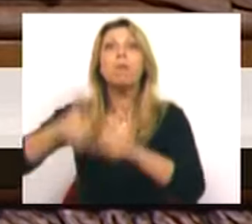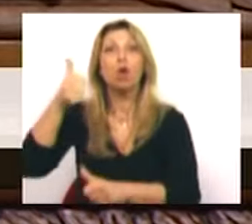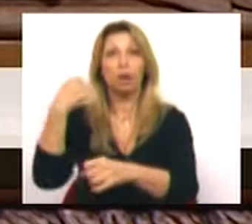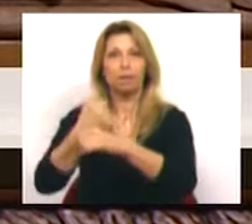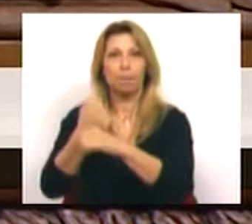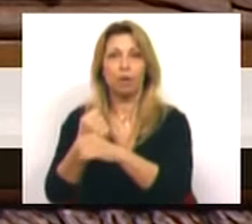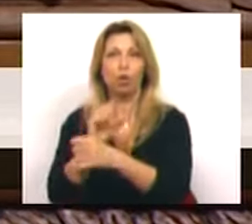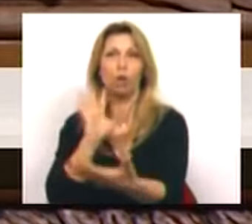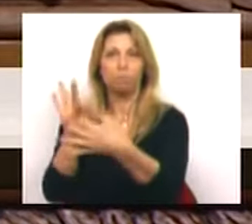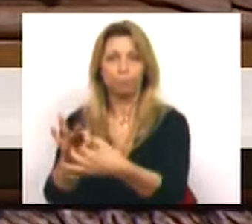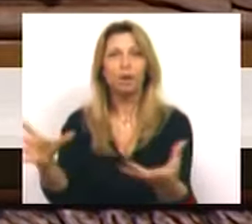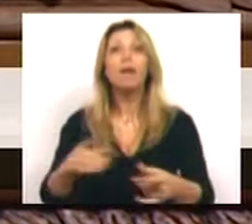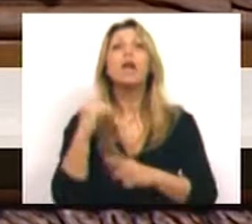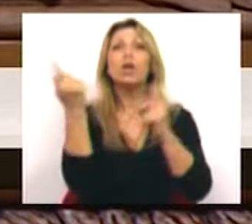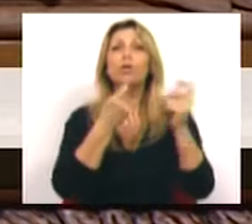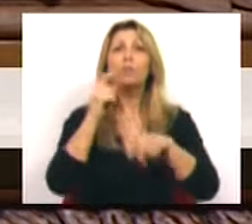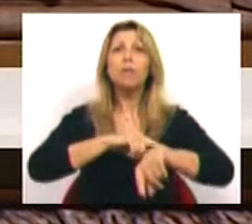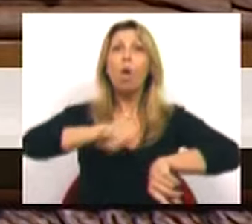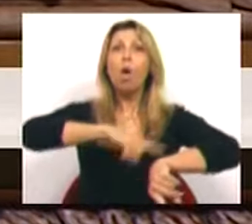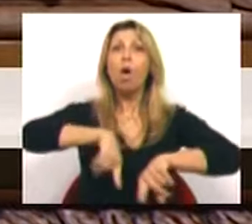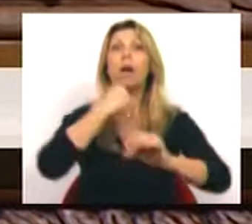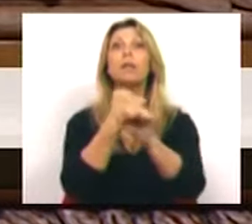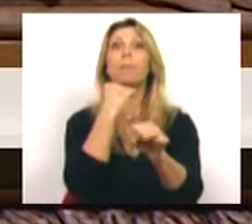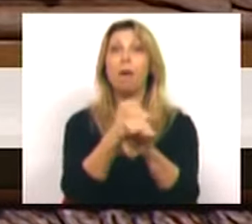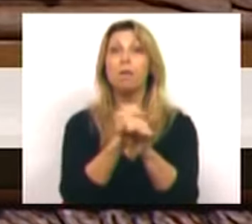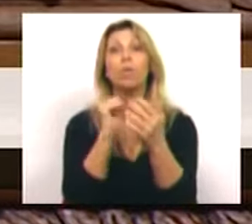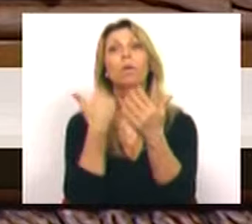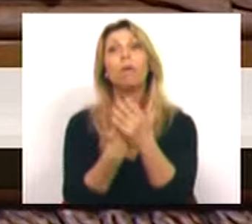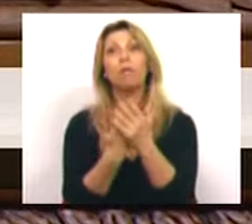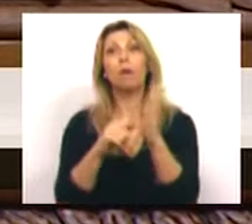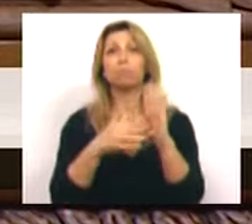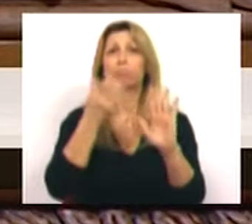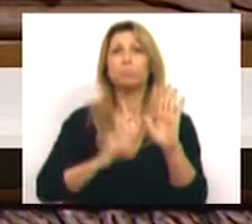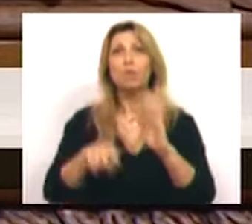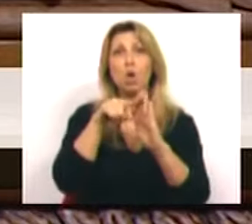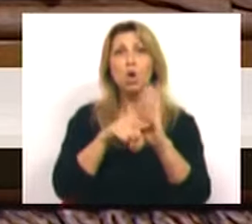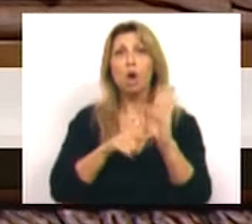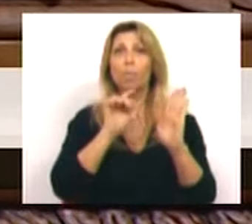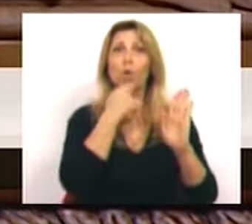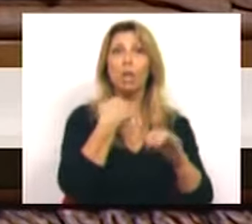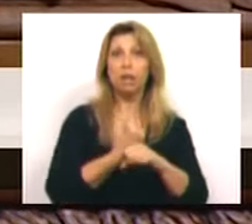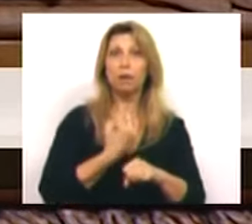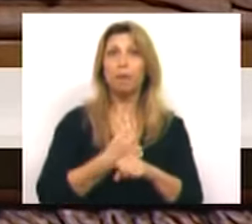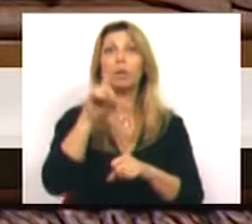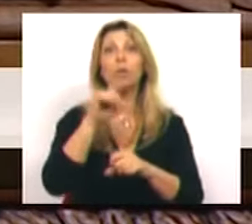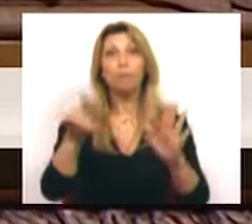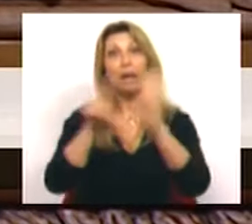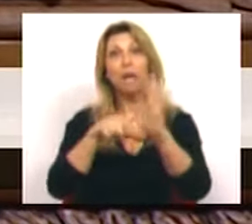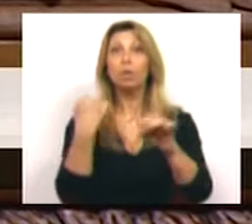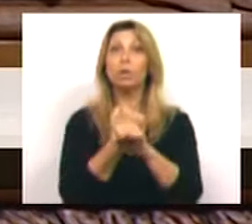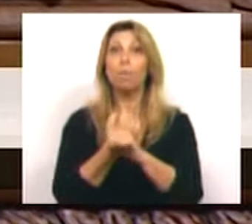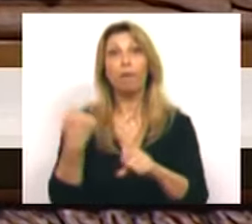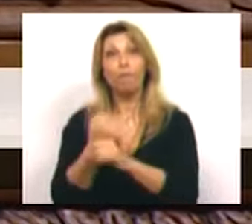discussão sobre os horários de trabalho para revogar as normas do Código do Trabalho e da Lei de Trabalho em Funções Públicas